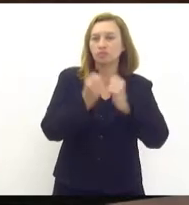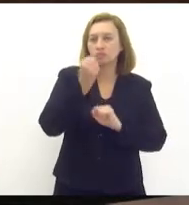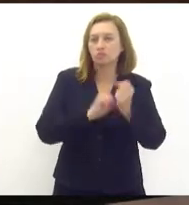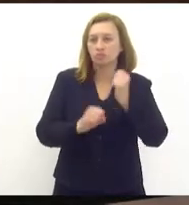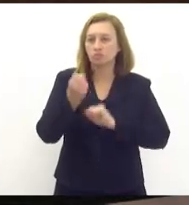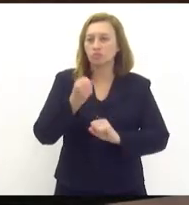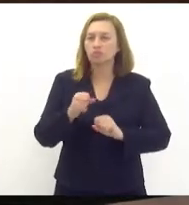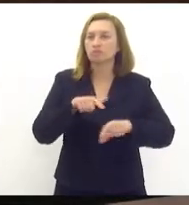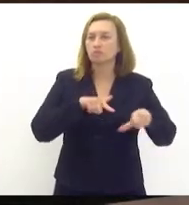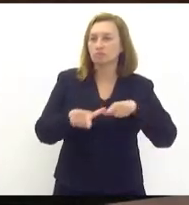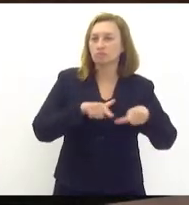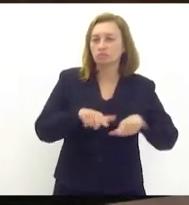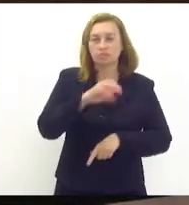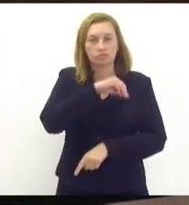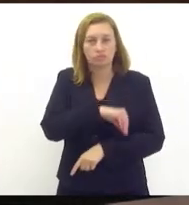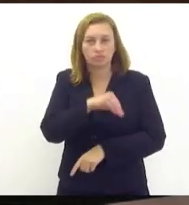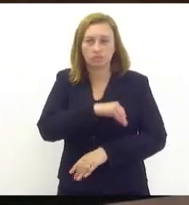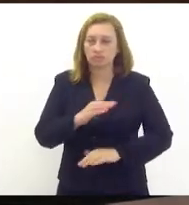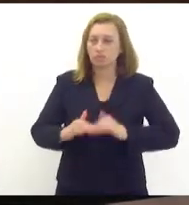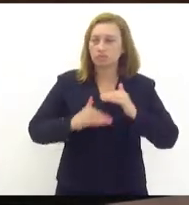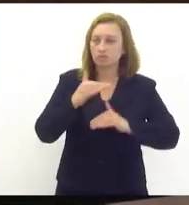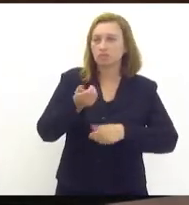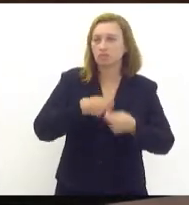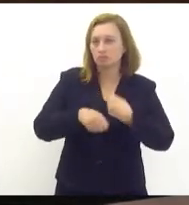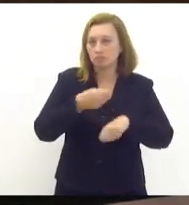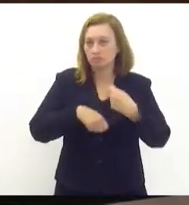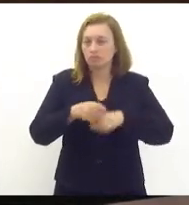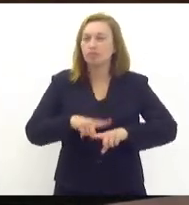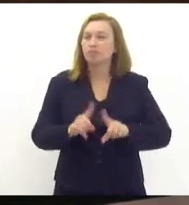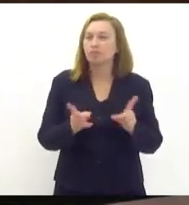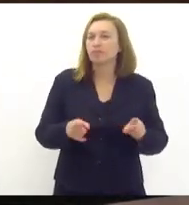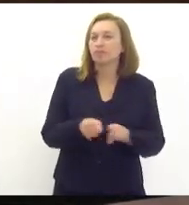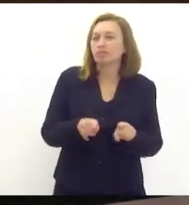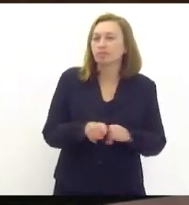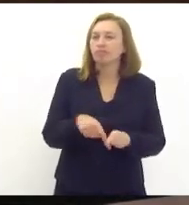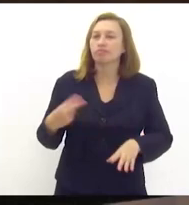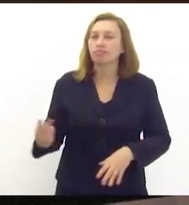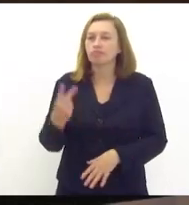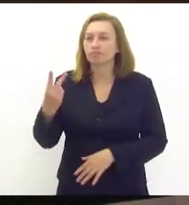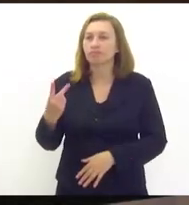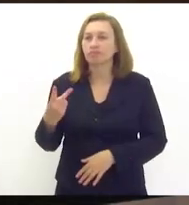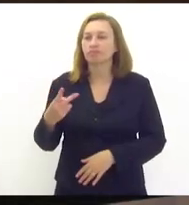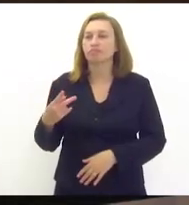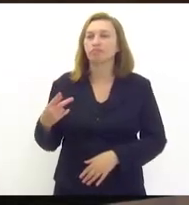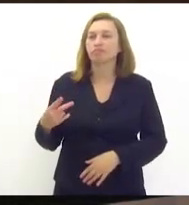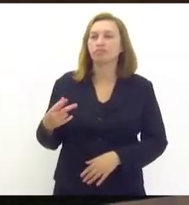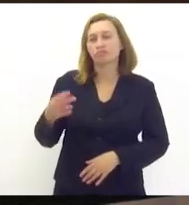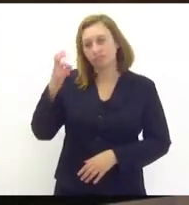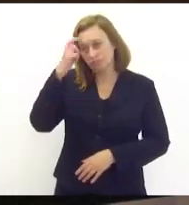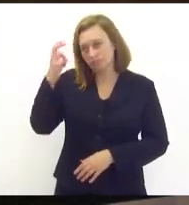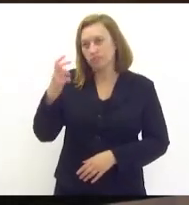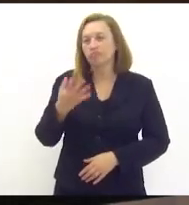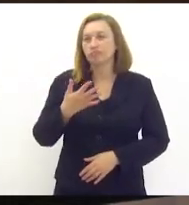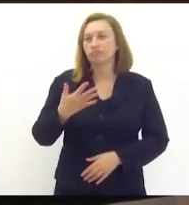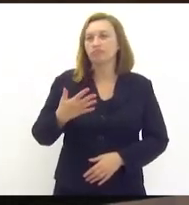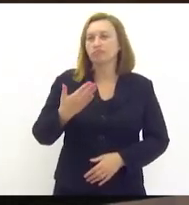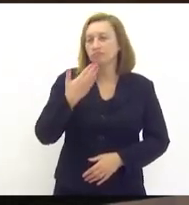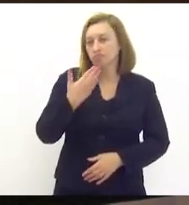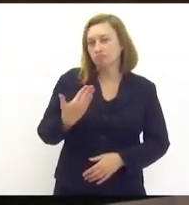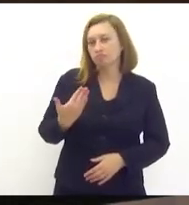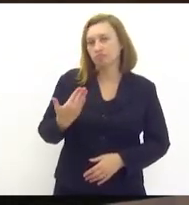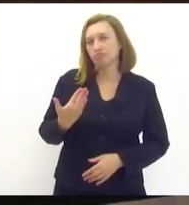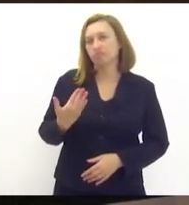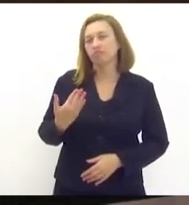gera emprego que gera renda que movimenta a nossa economia mas também valorizar e preservar a nossa cultura e gostaria também de pedir